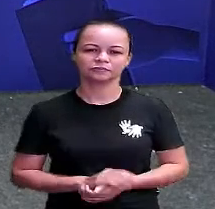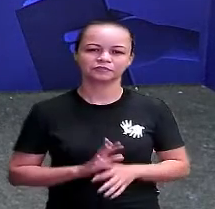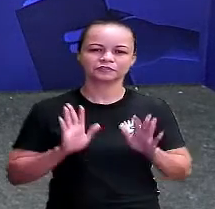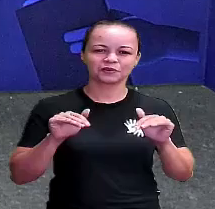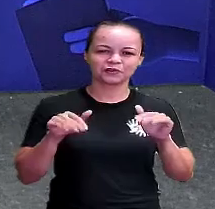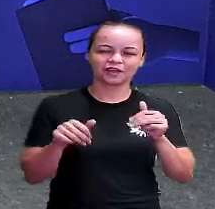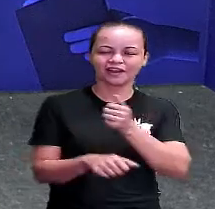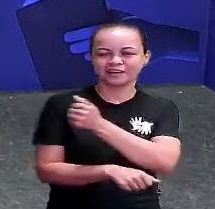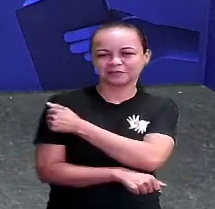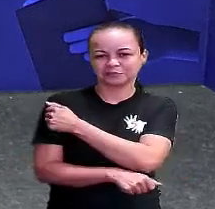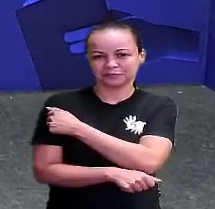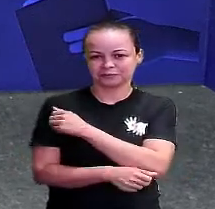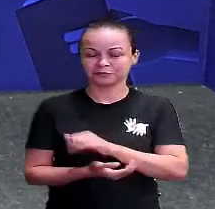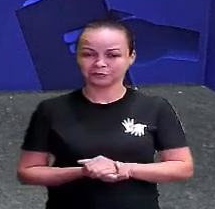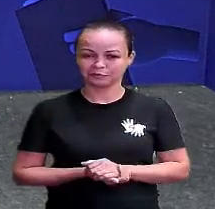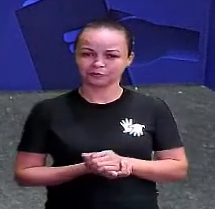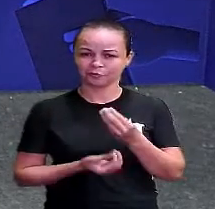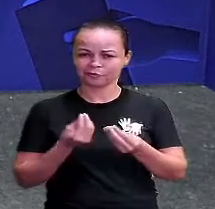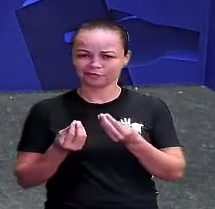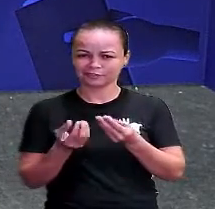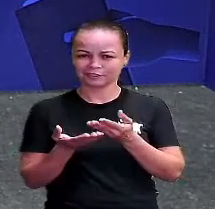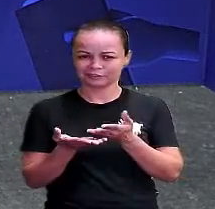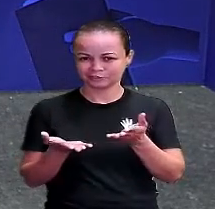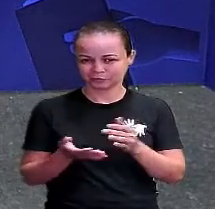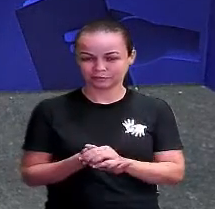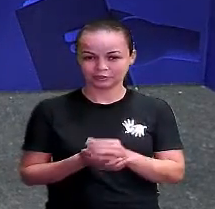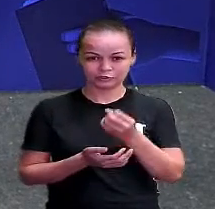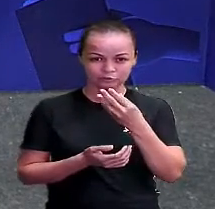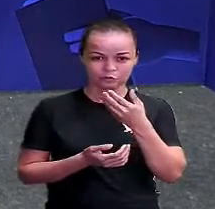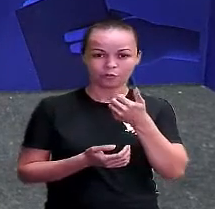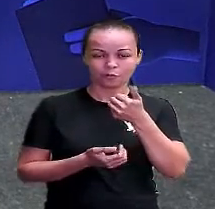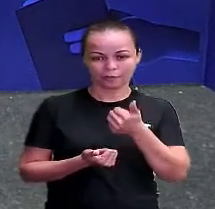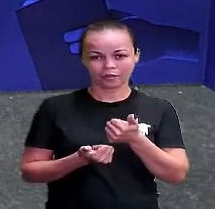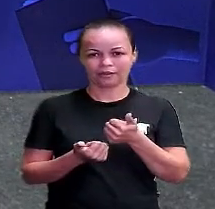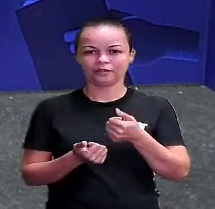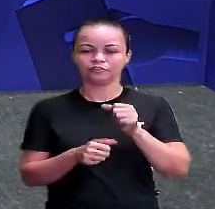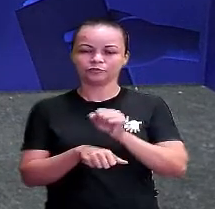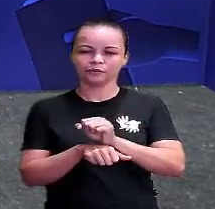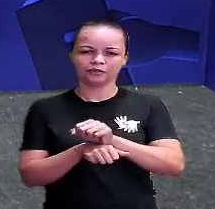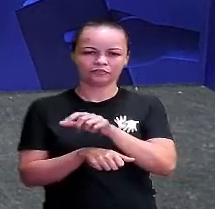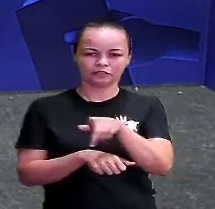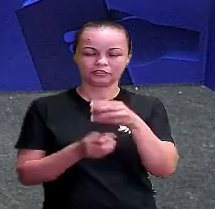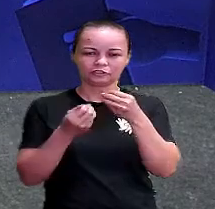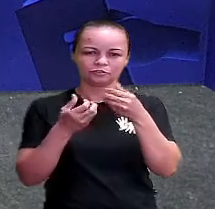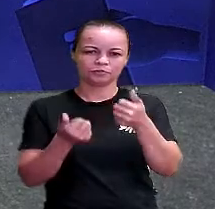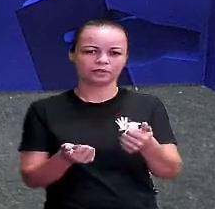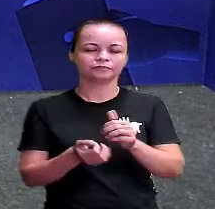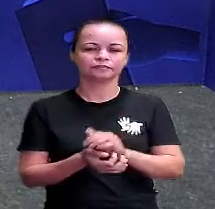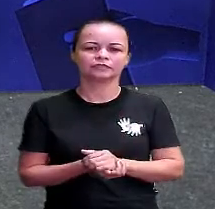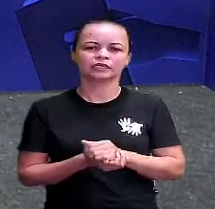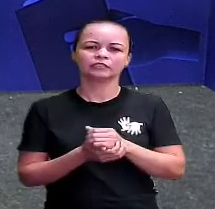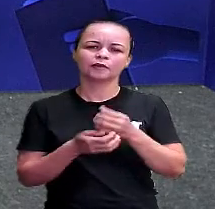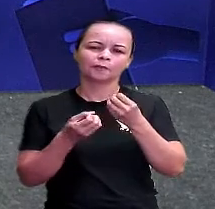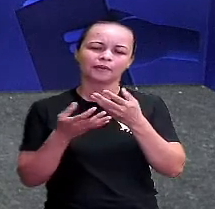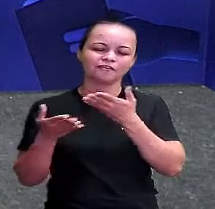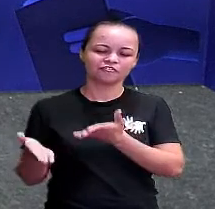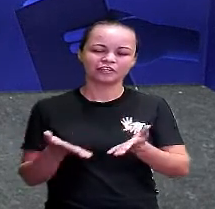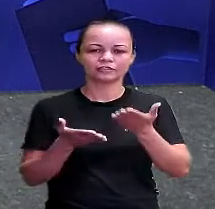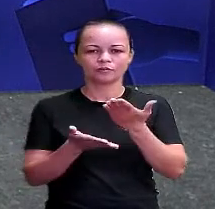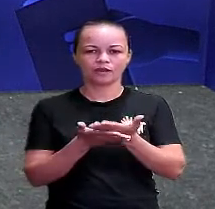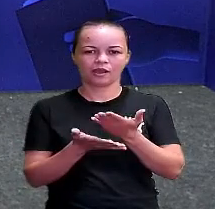Olá, meus amores! Como é que vocês estão? Eu estou bem e eu espero que você também esteja bem. Seja bem-vinda à nossa aula